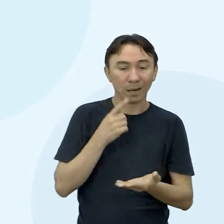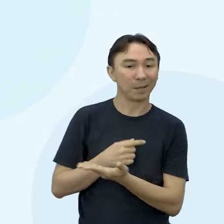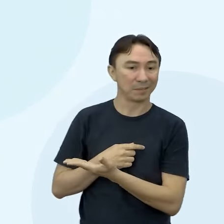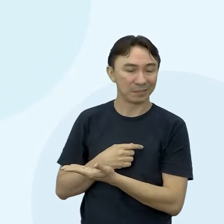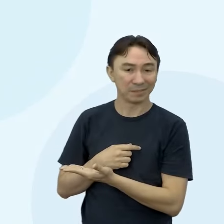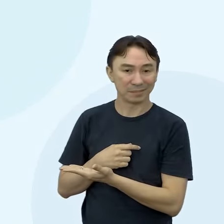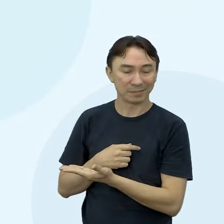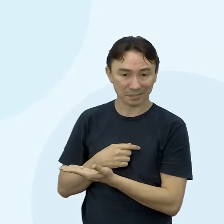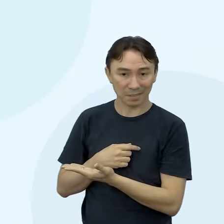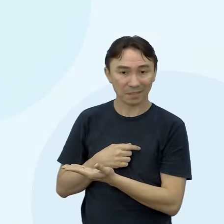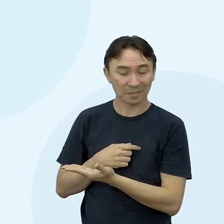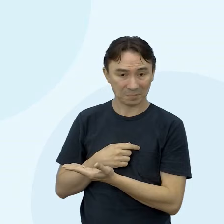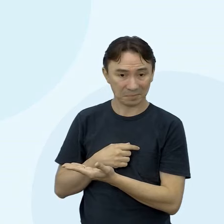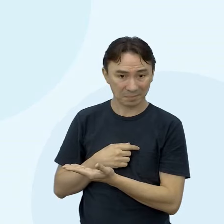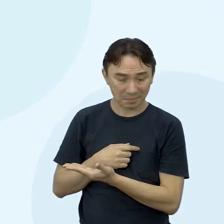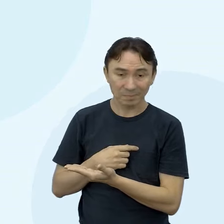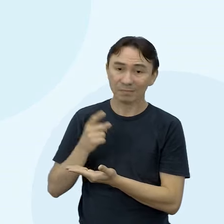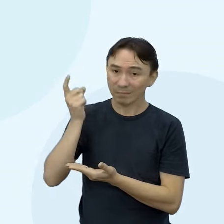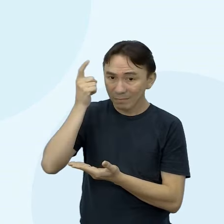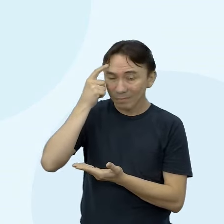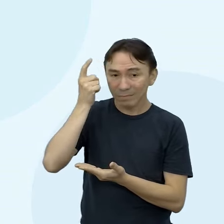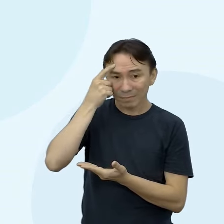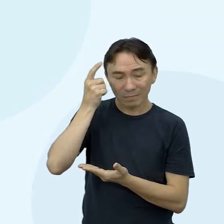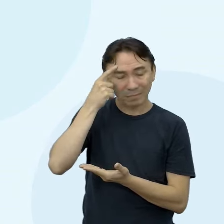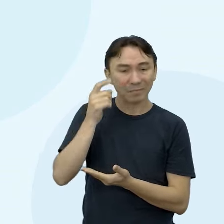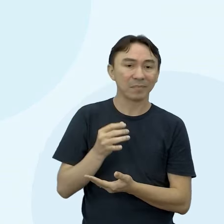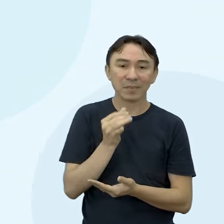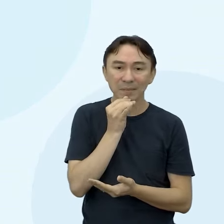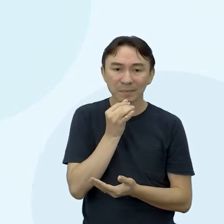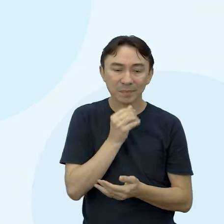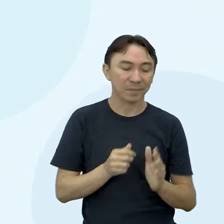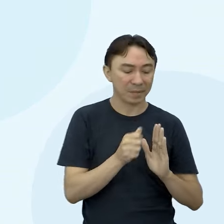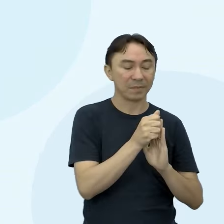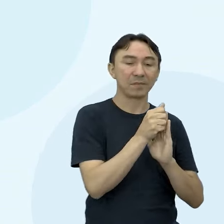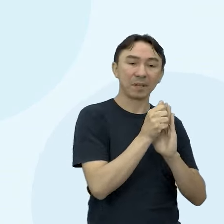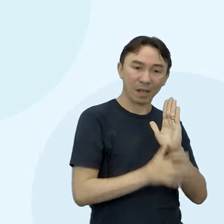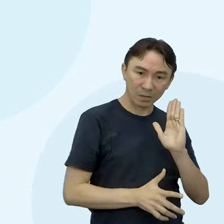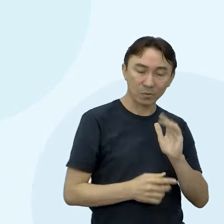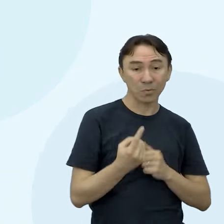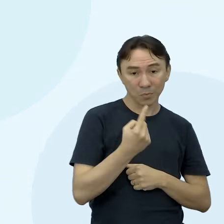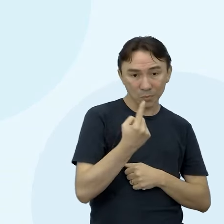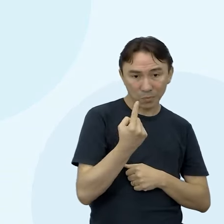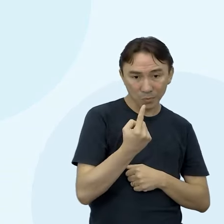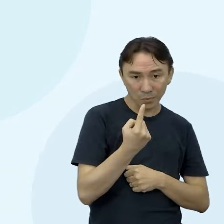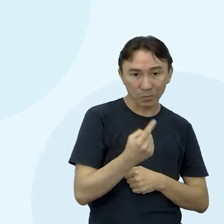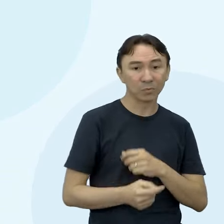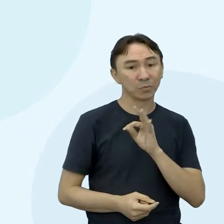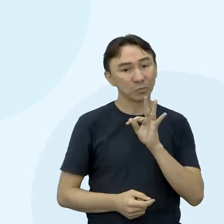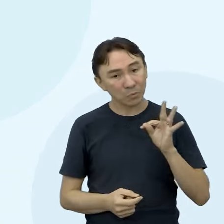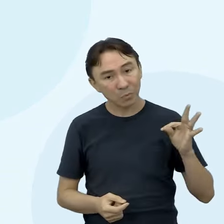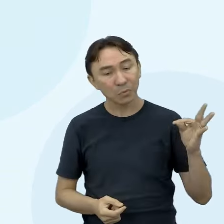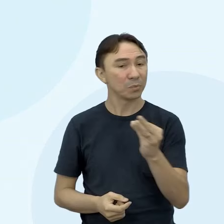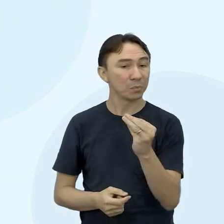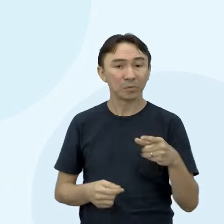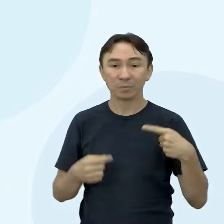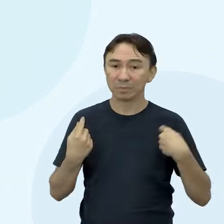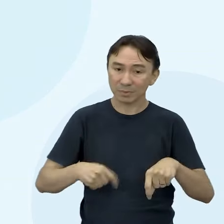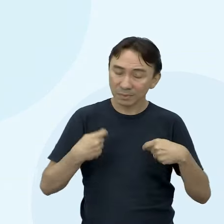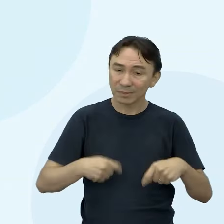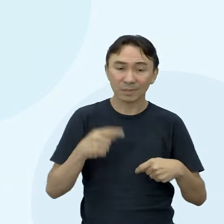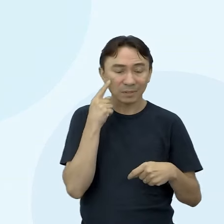a gente olha na linha horizontal, então quando tiver na atividade 1, todo mundo tem que estar em sintonia,